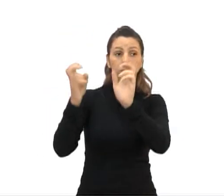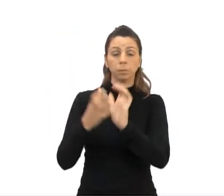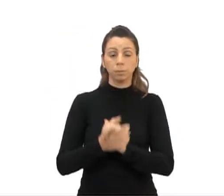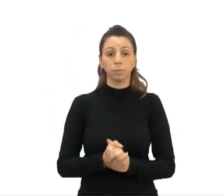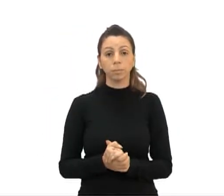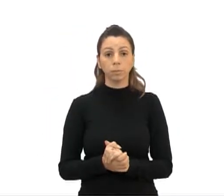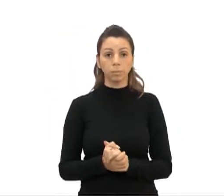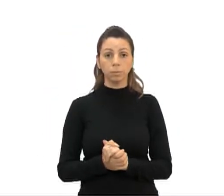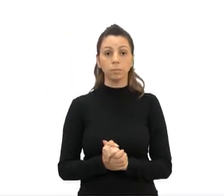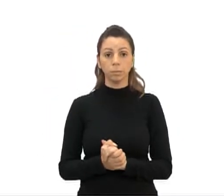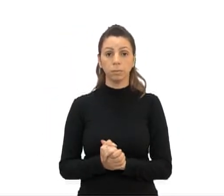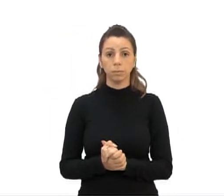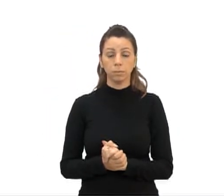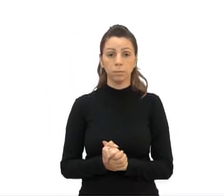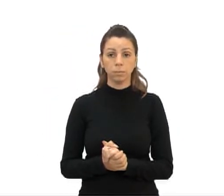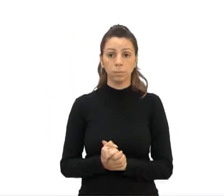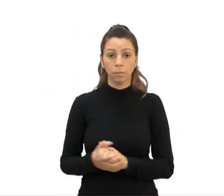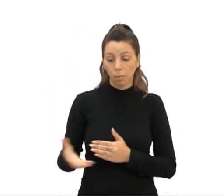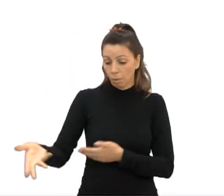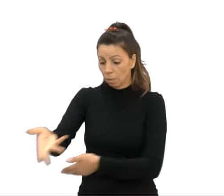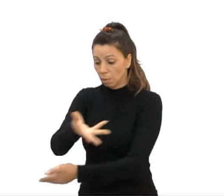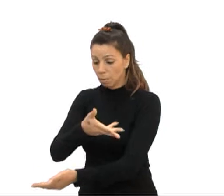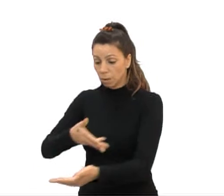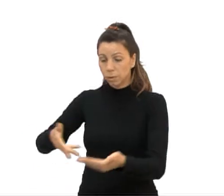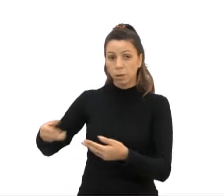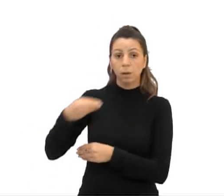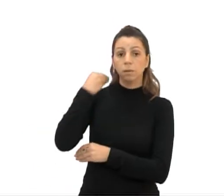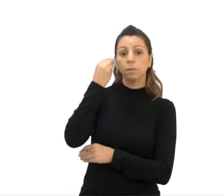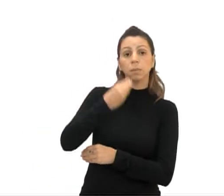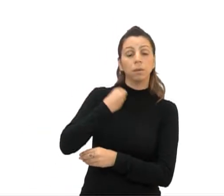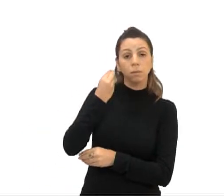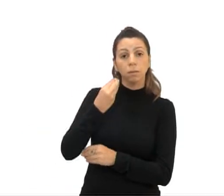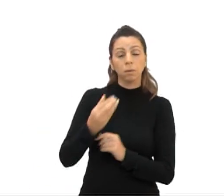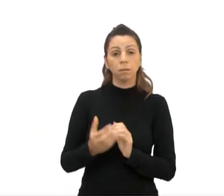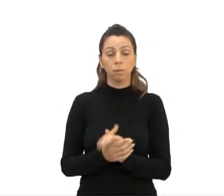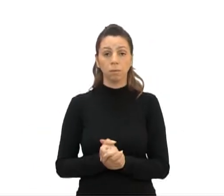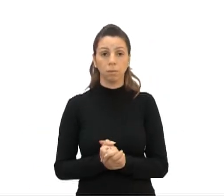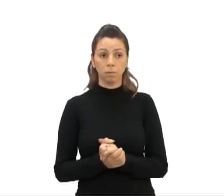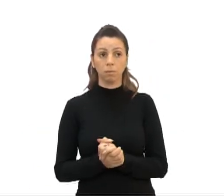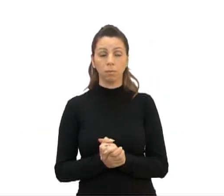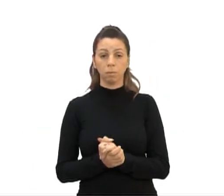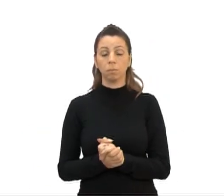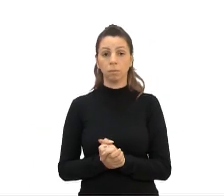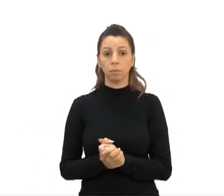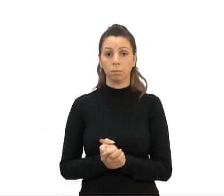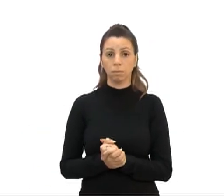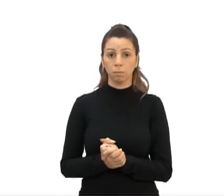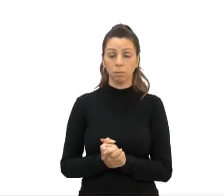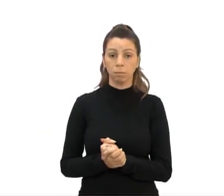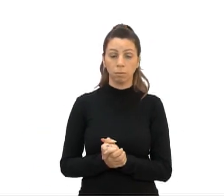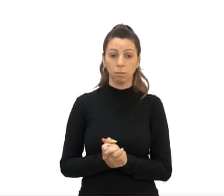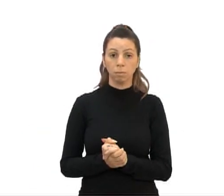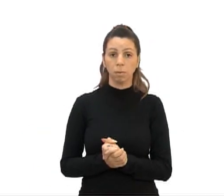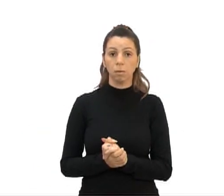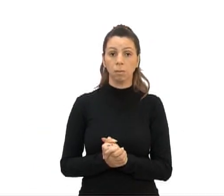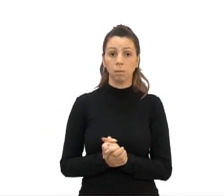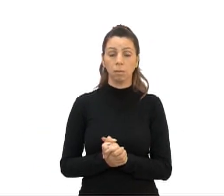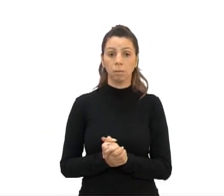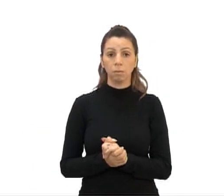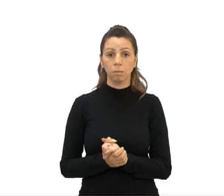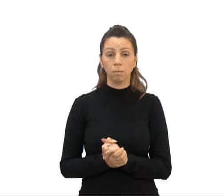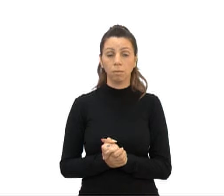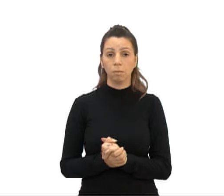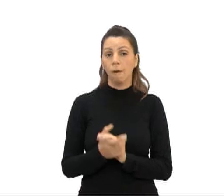exponer experiências, compartilhar experiências, expor experiências, falar de pessoas, de lugares, de coisas,